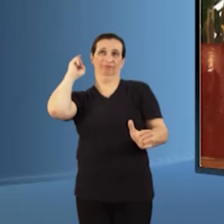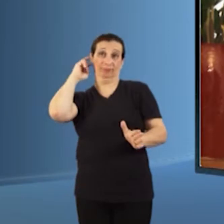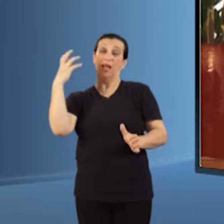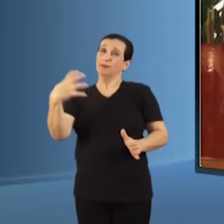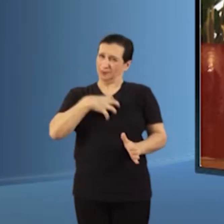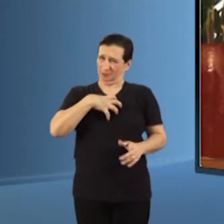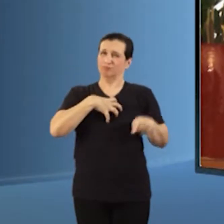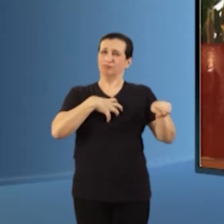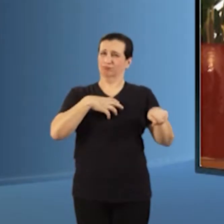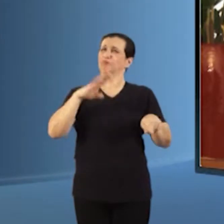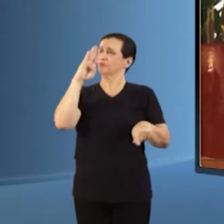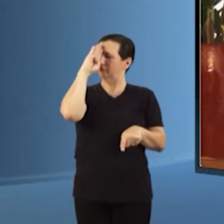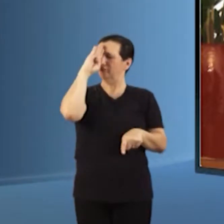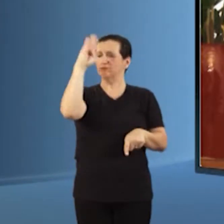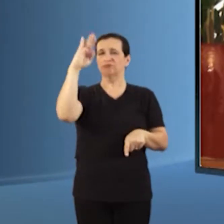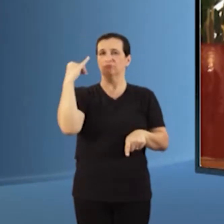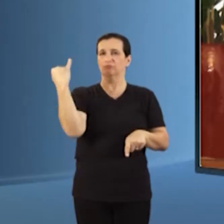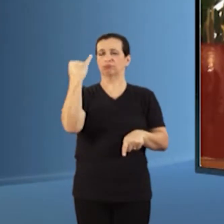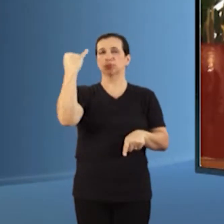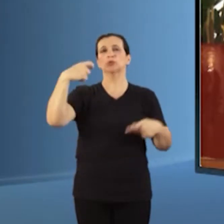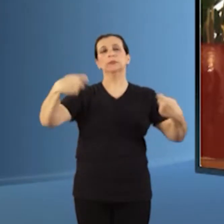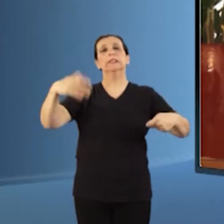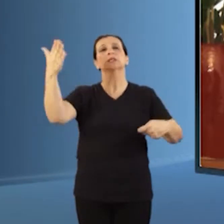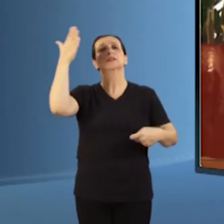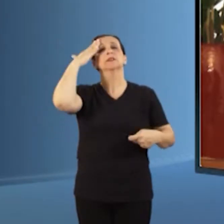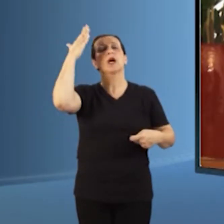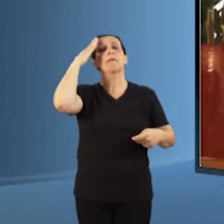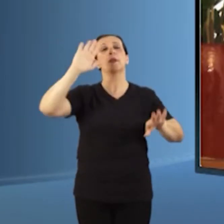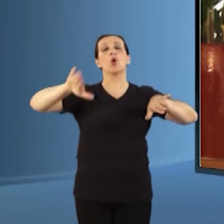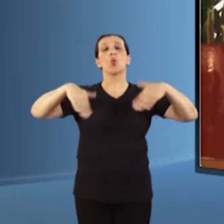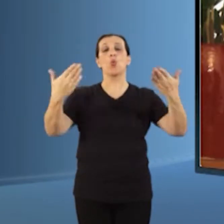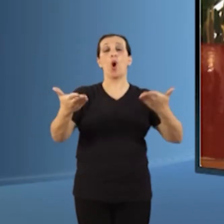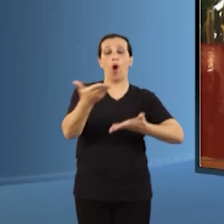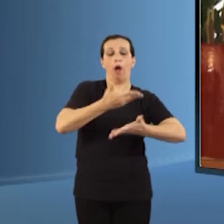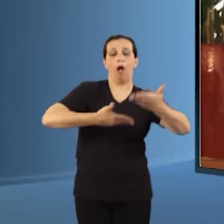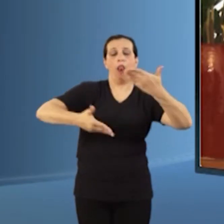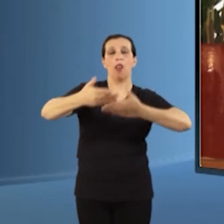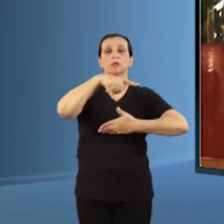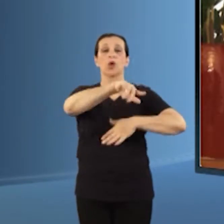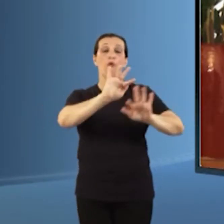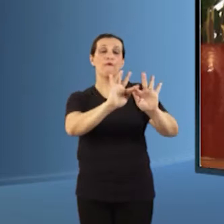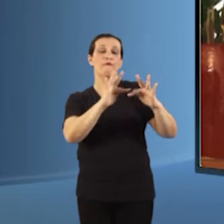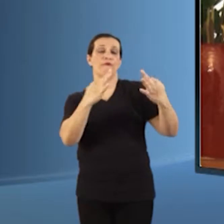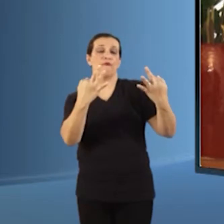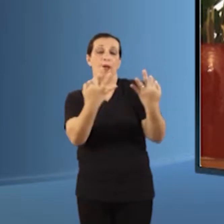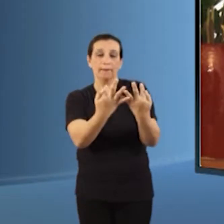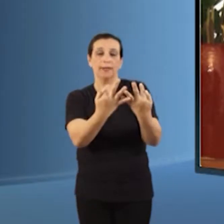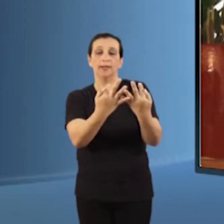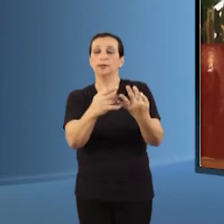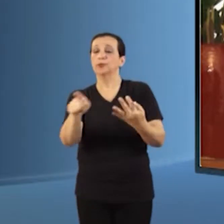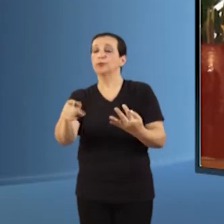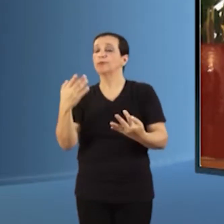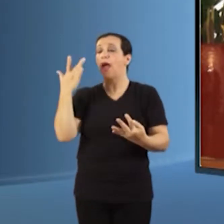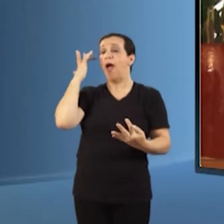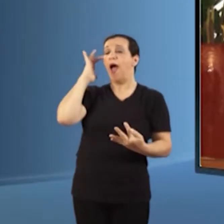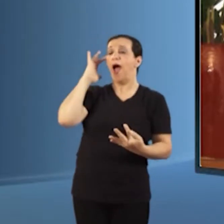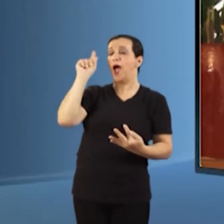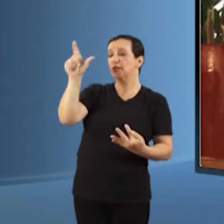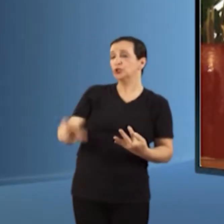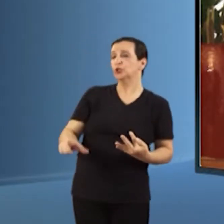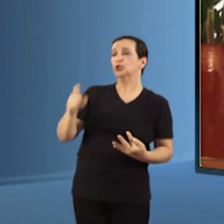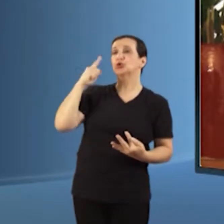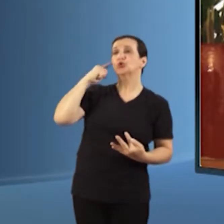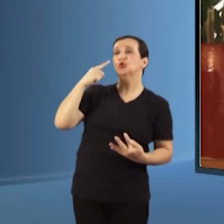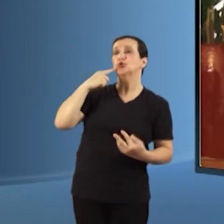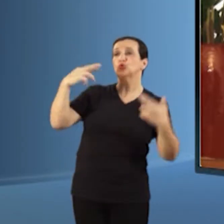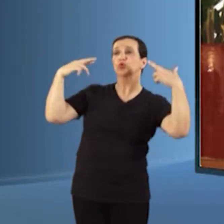cirurgia. Nesse sentido, é fundamental que nós venhamos a saber qual é a relação da família, dos pais com a